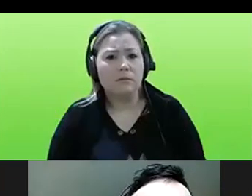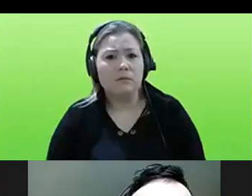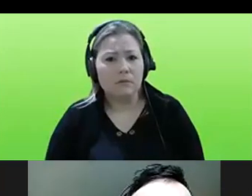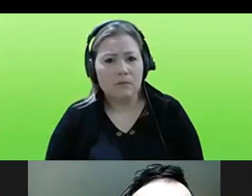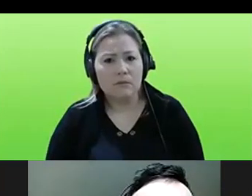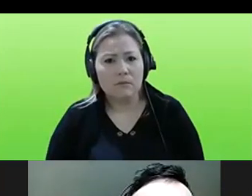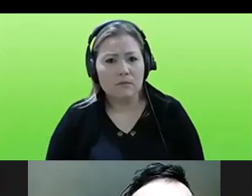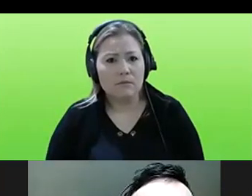Não sei se...